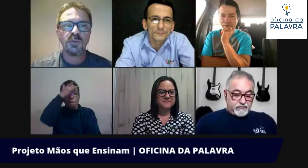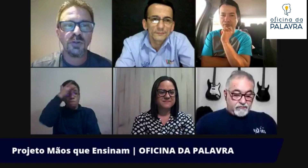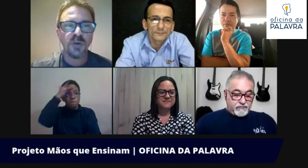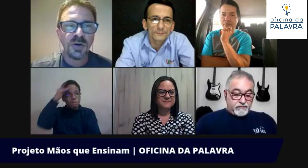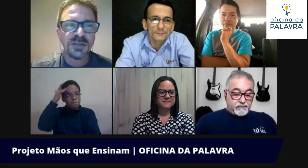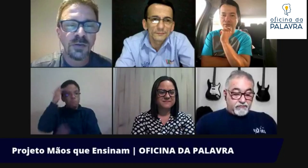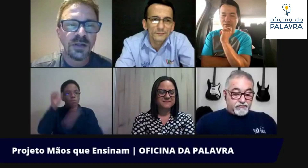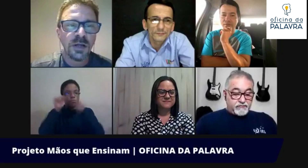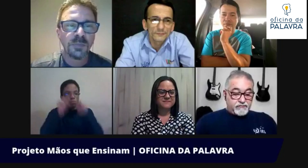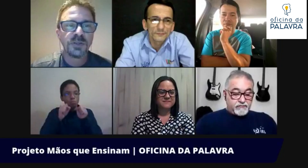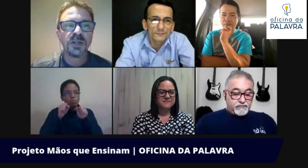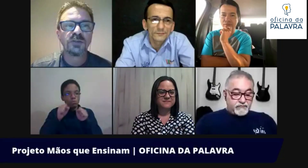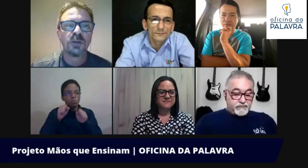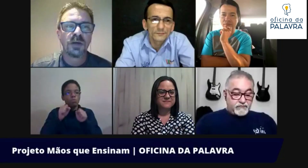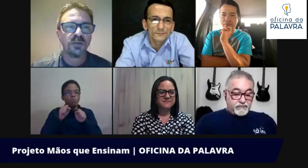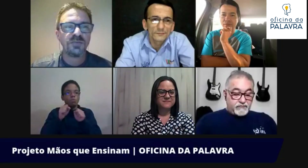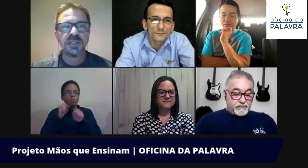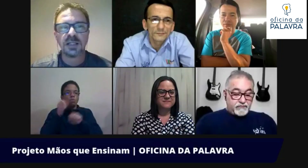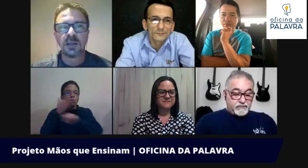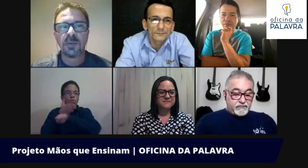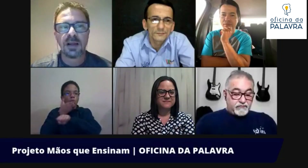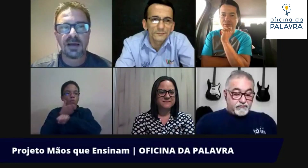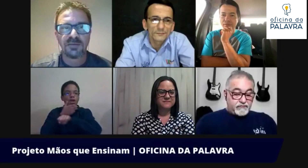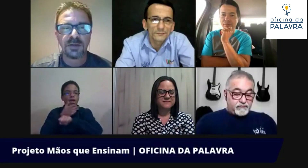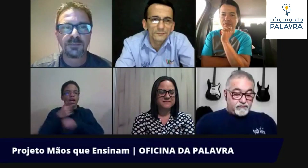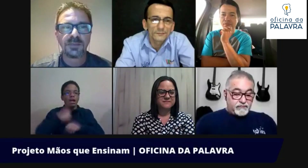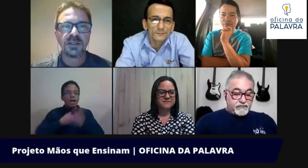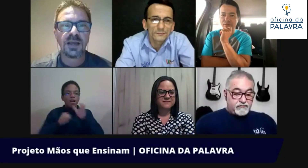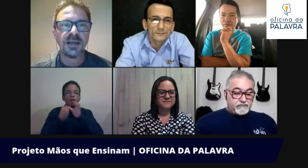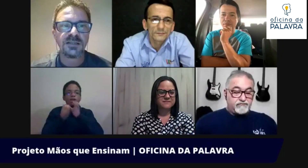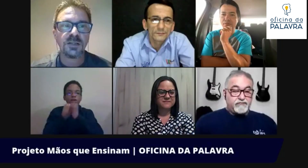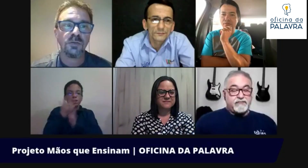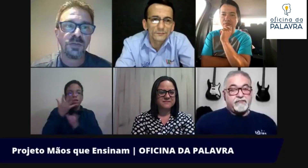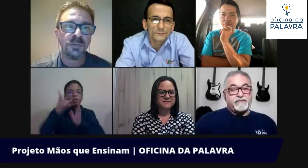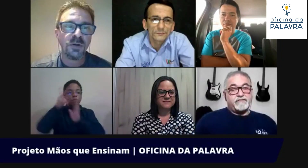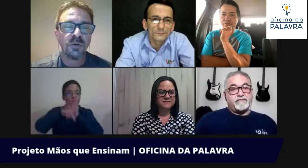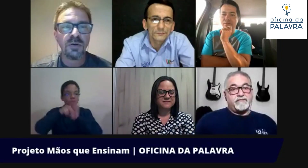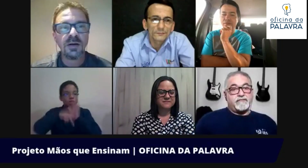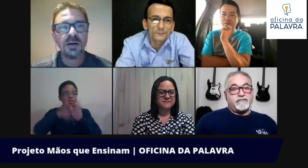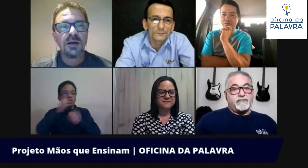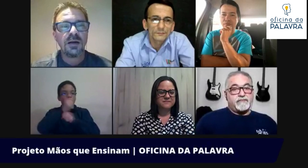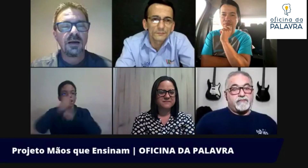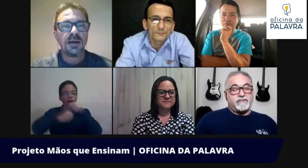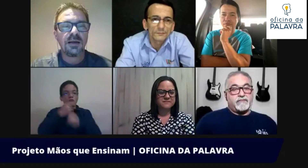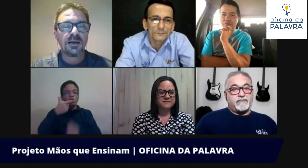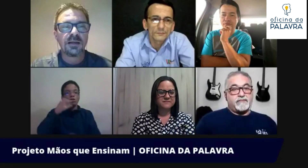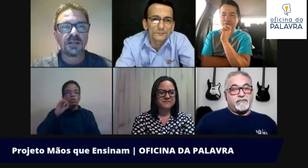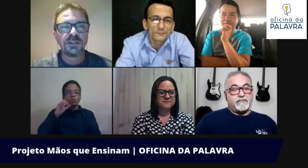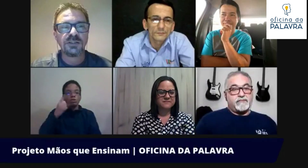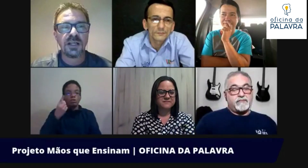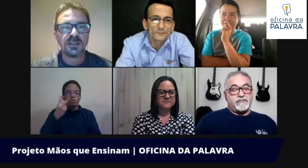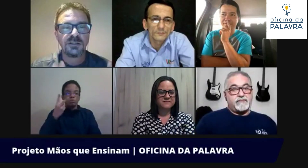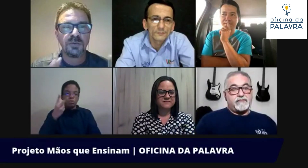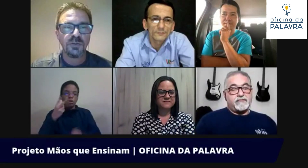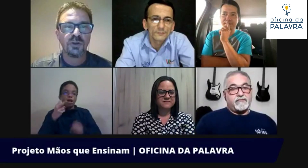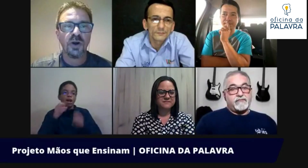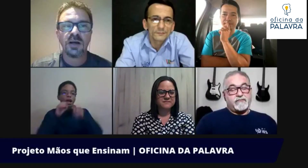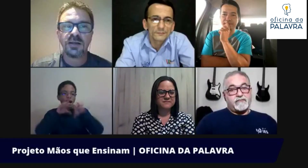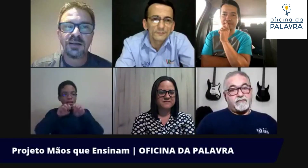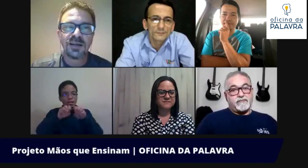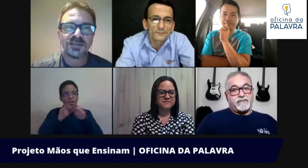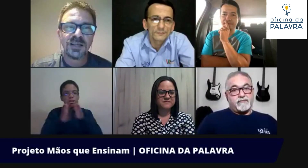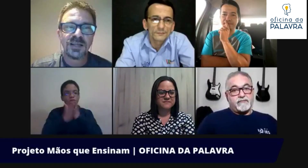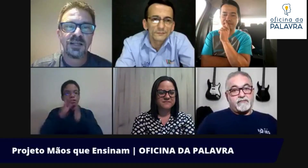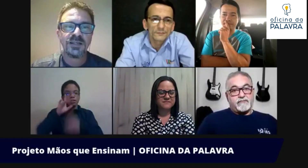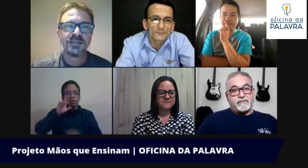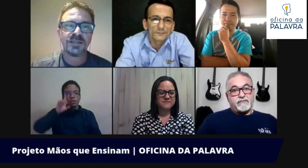em 2012 eu criei um projeto chamado Oficina da Palavra, que é ensino bíblico, que a gente tinha um slogan,